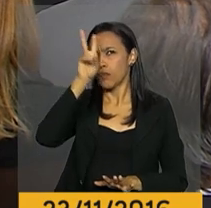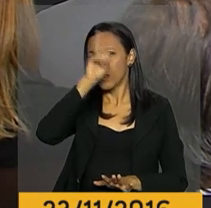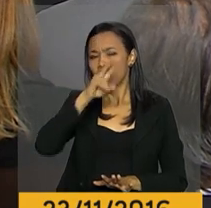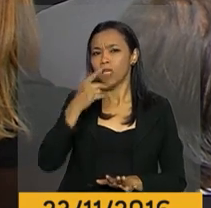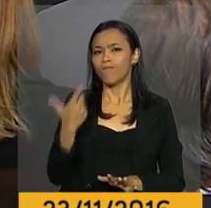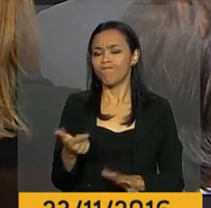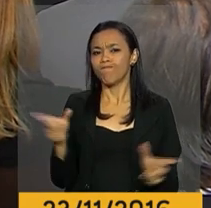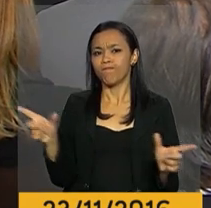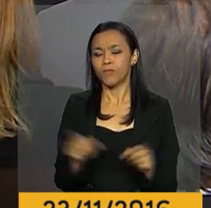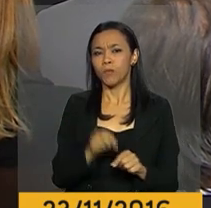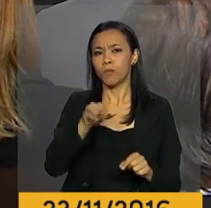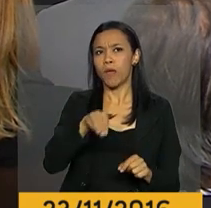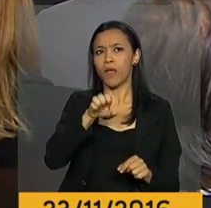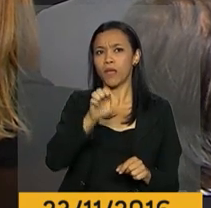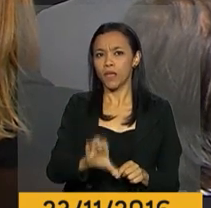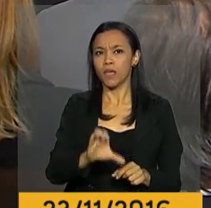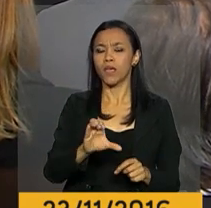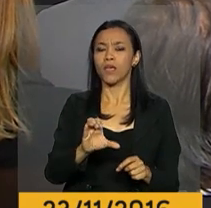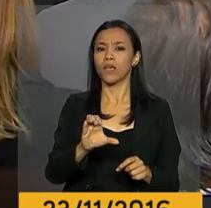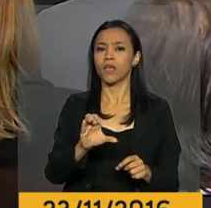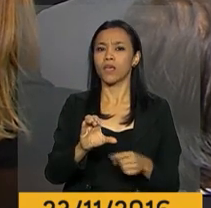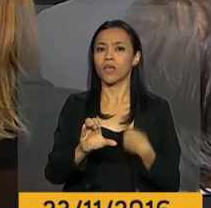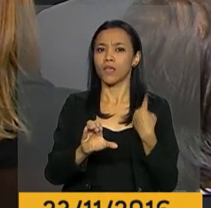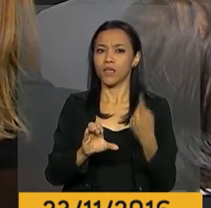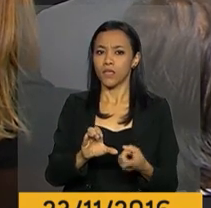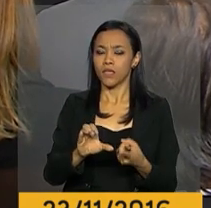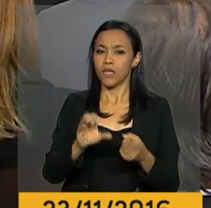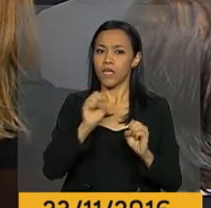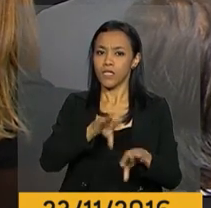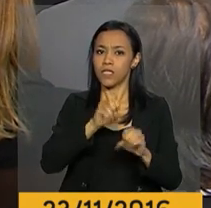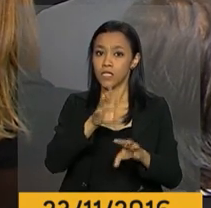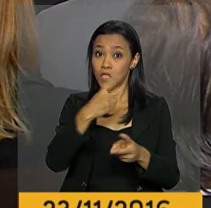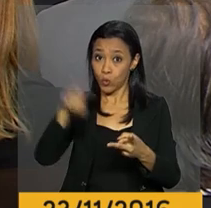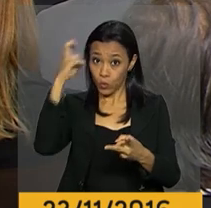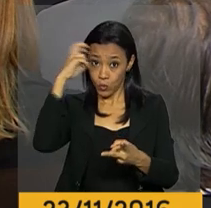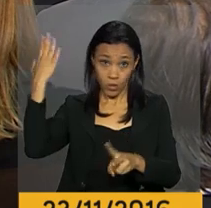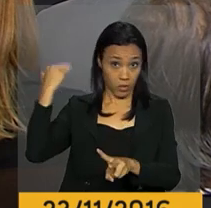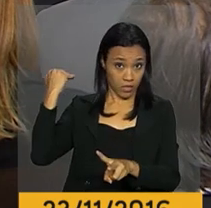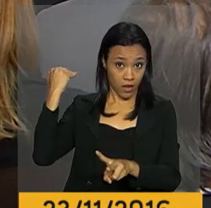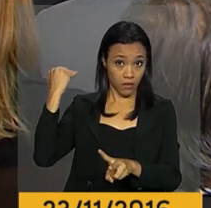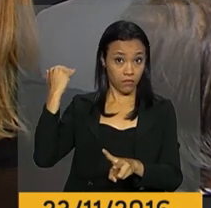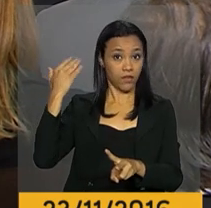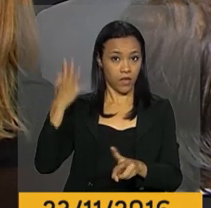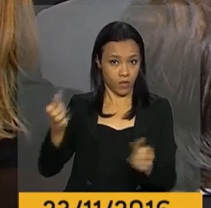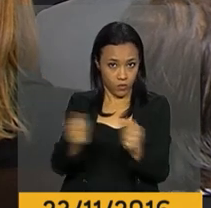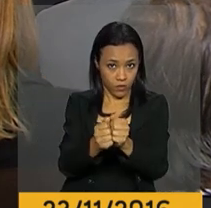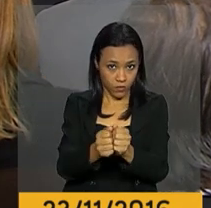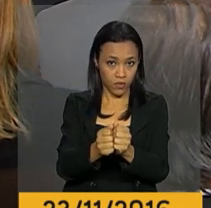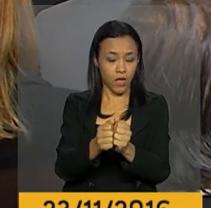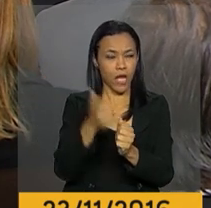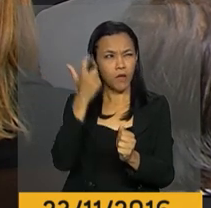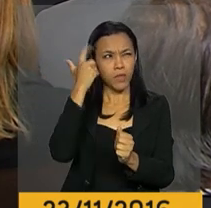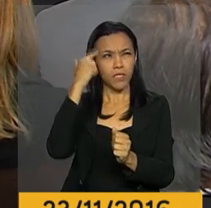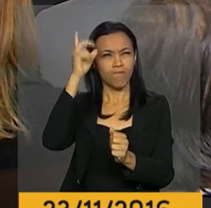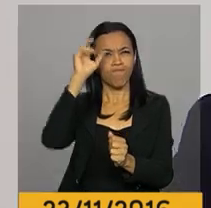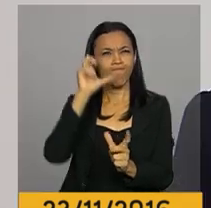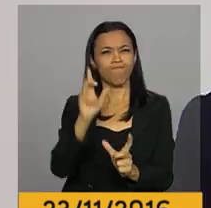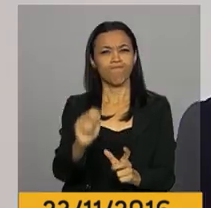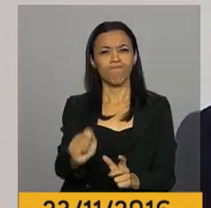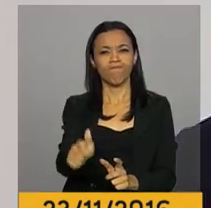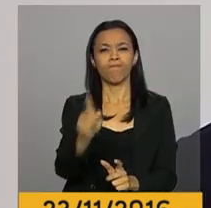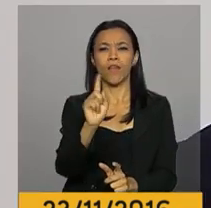ministério da educação e cultura se muito bem eu vou fazer o seguinte vou reunir educação cultura